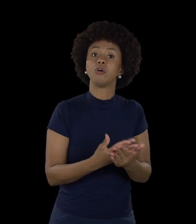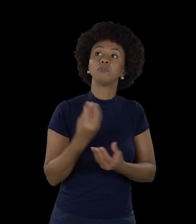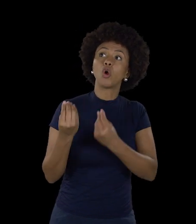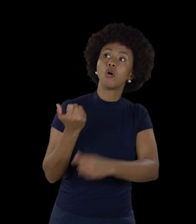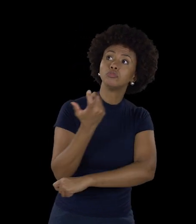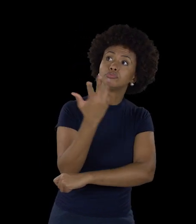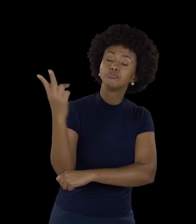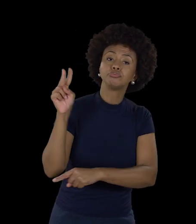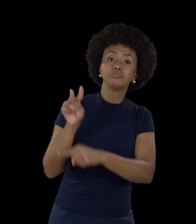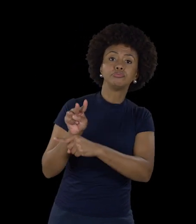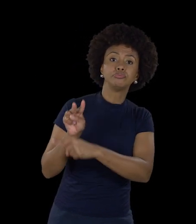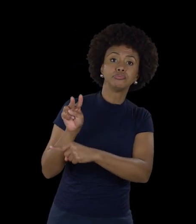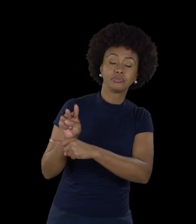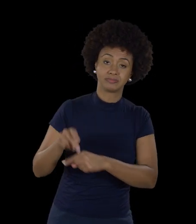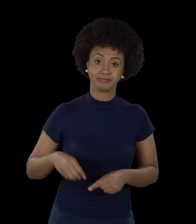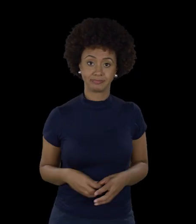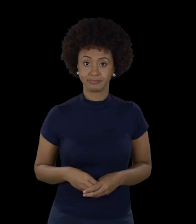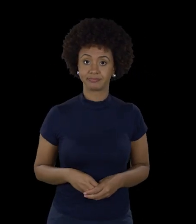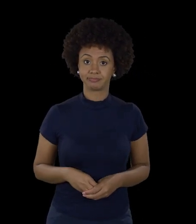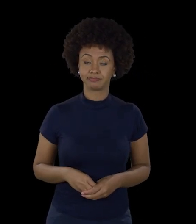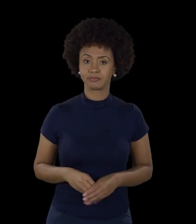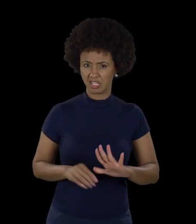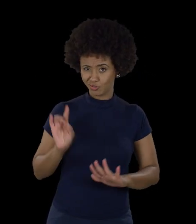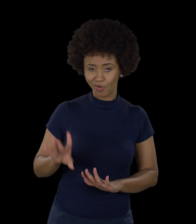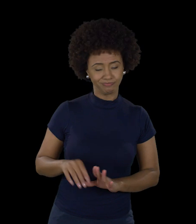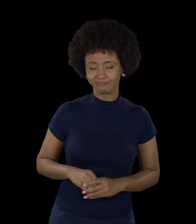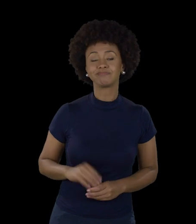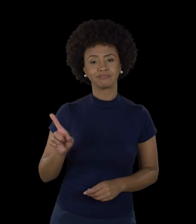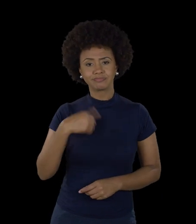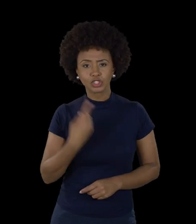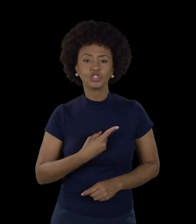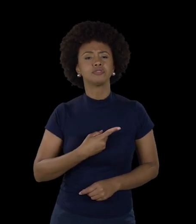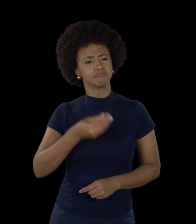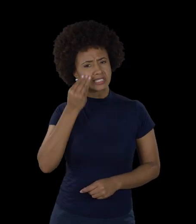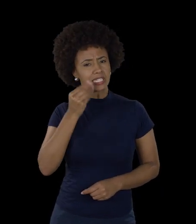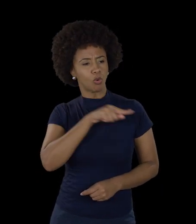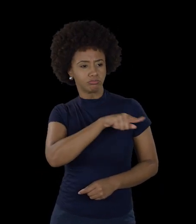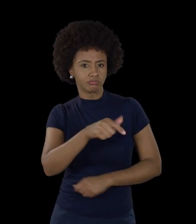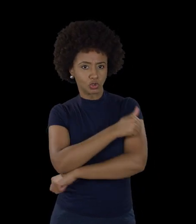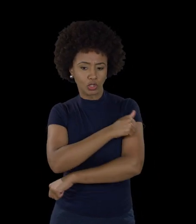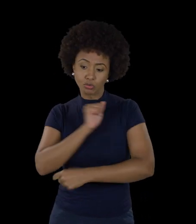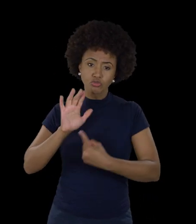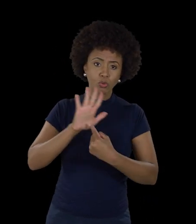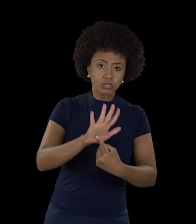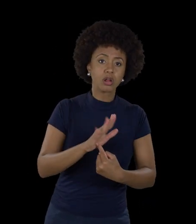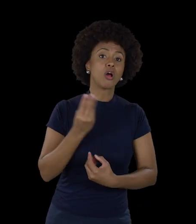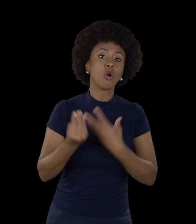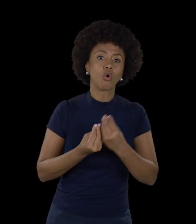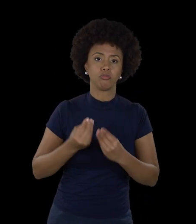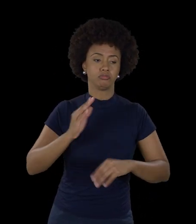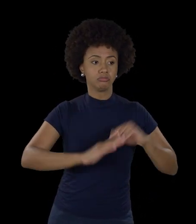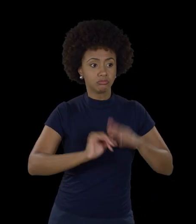a importância das unidades de conservação na preservação do nosso meio ambiente. Não é só. Procuramos mostrar ao